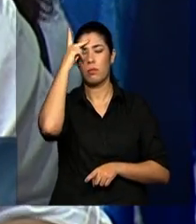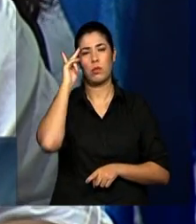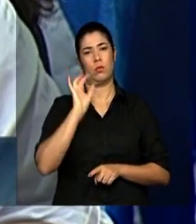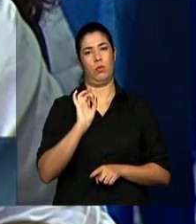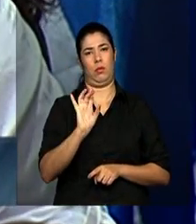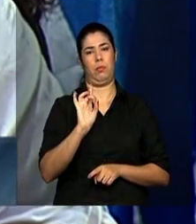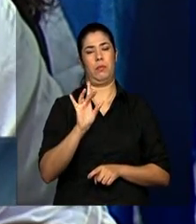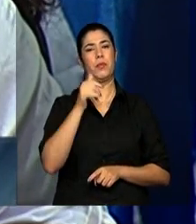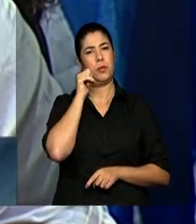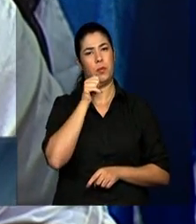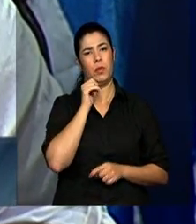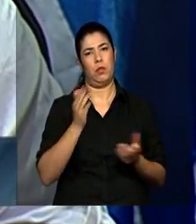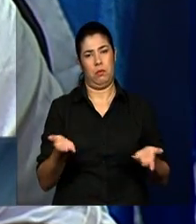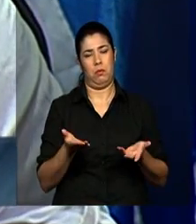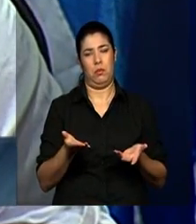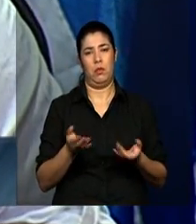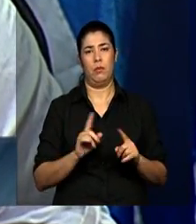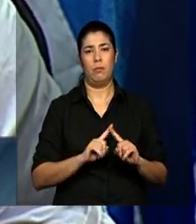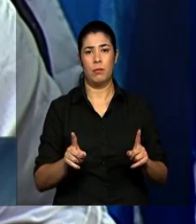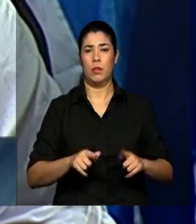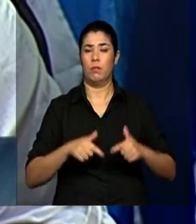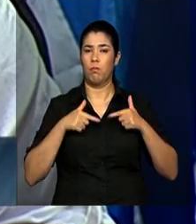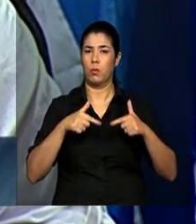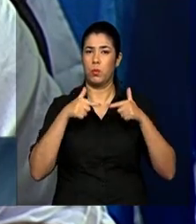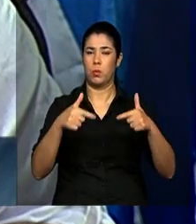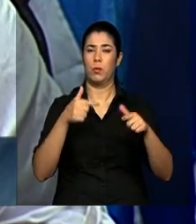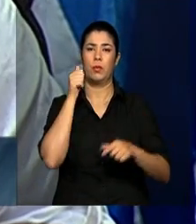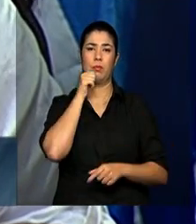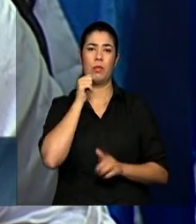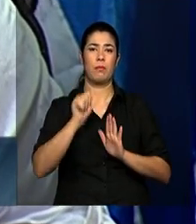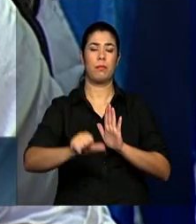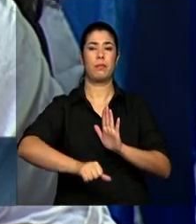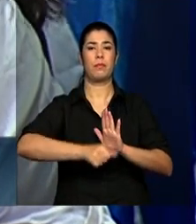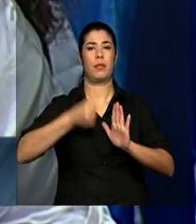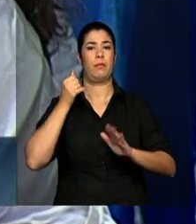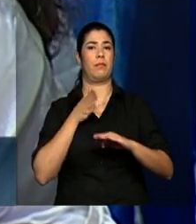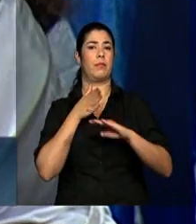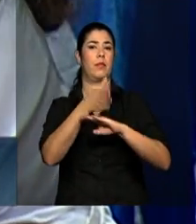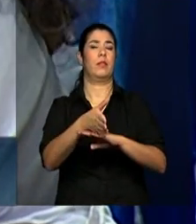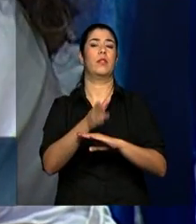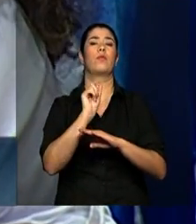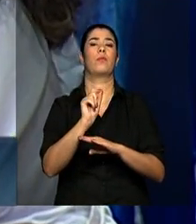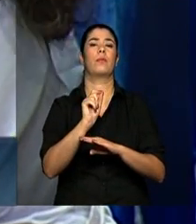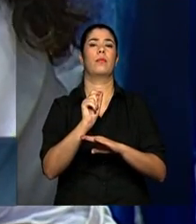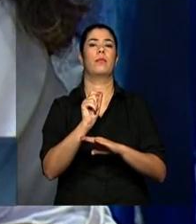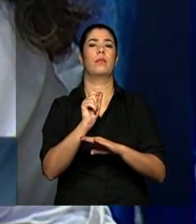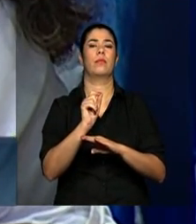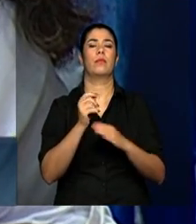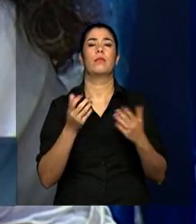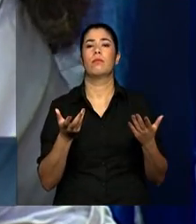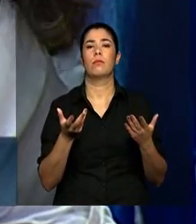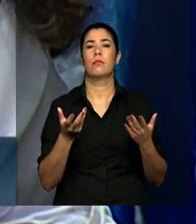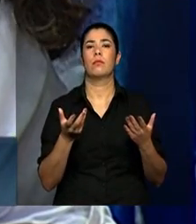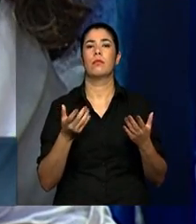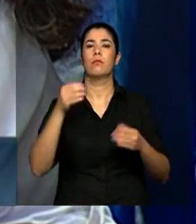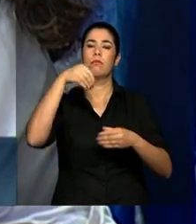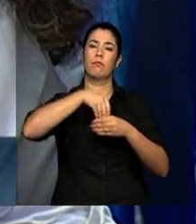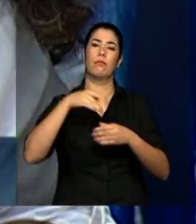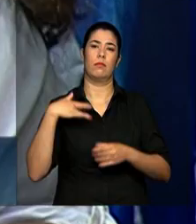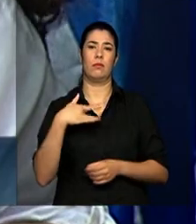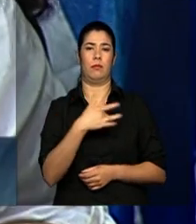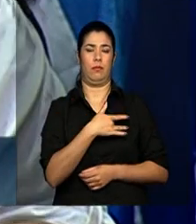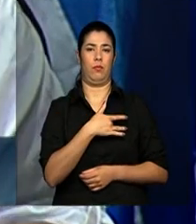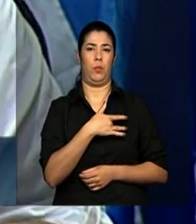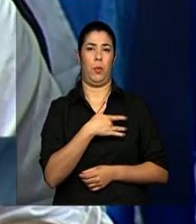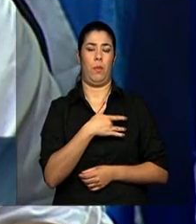mas, em especial, a reivindicação e a luta das mulheres, a primeira porta de entrada, geralmente, ela está na saúde. É